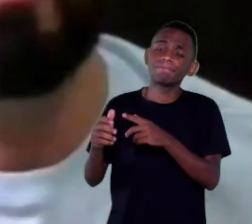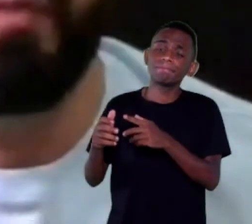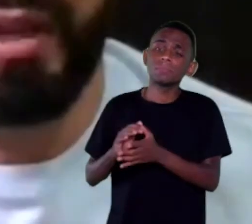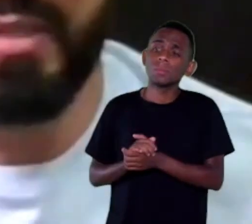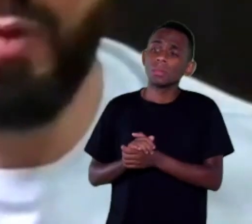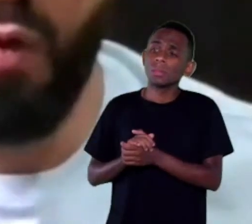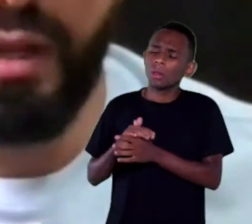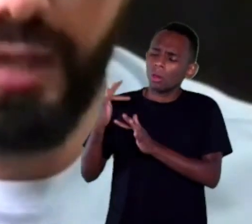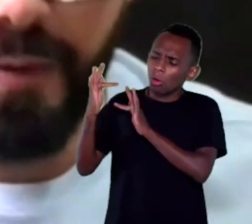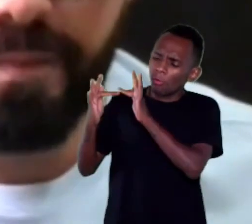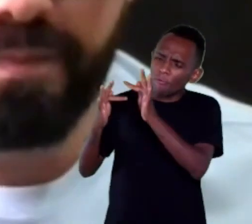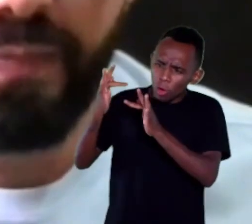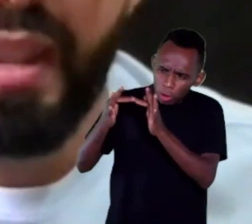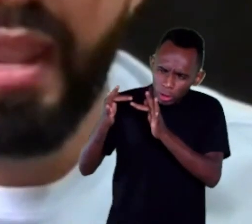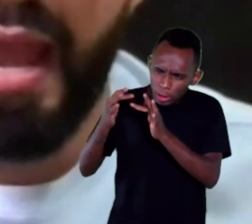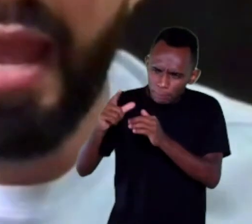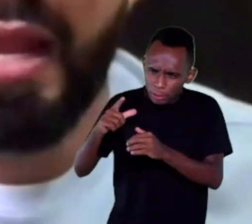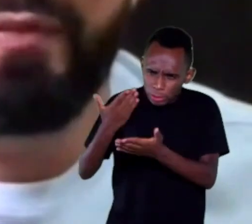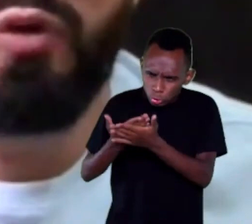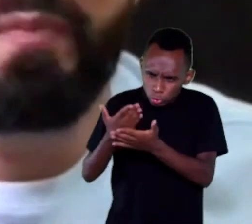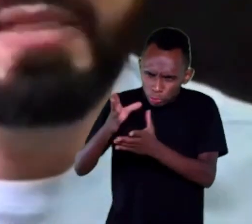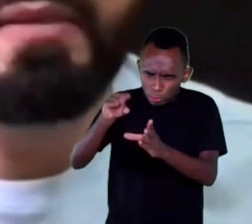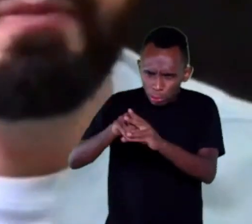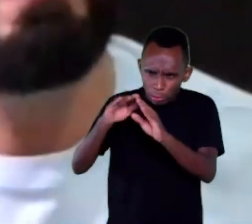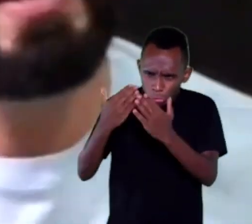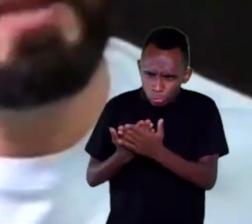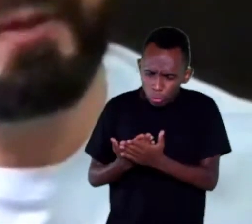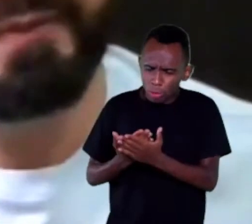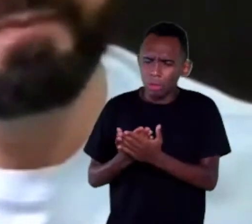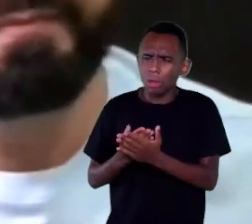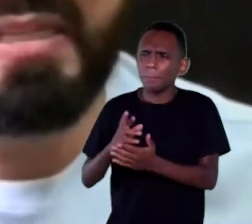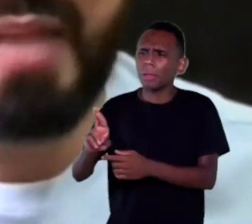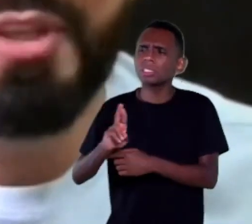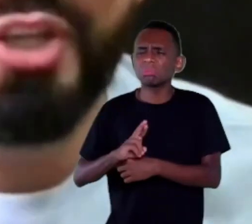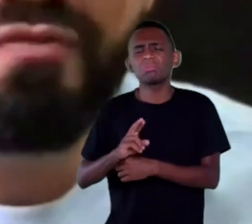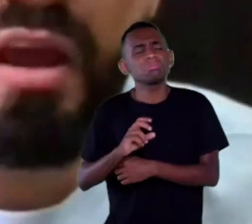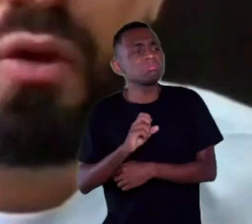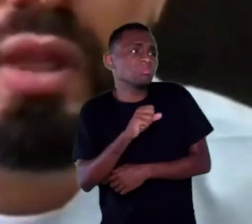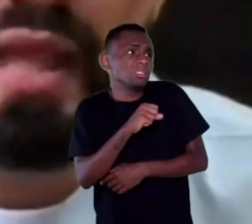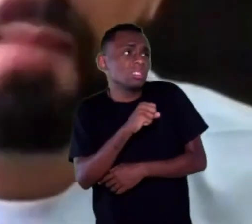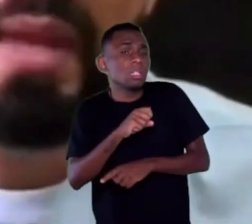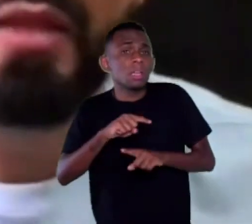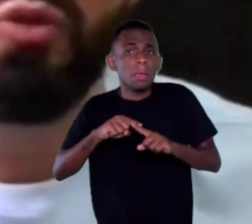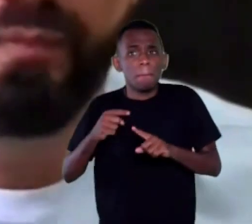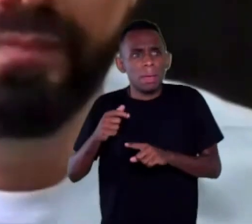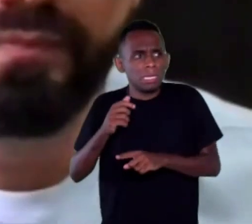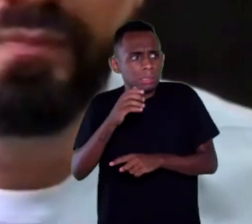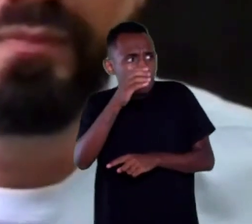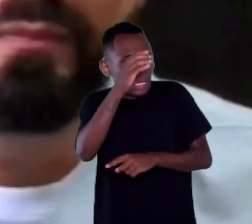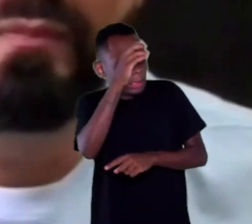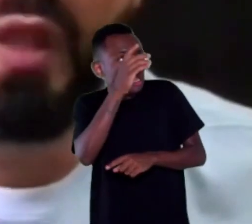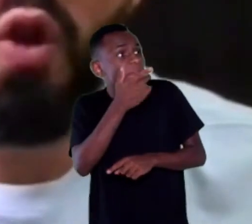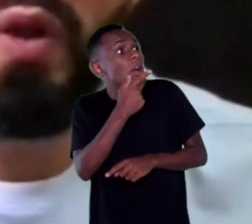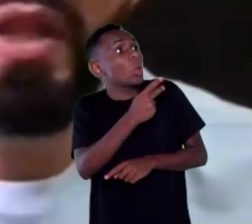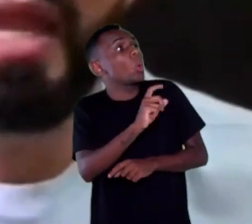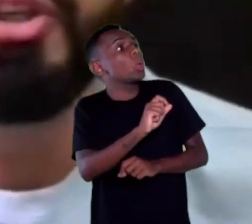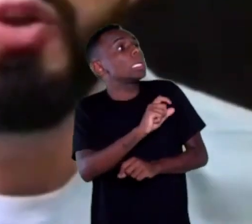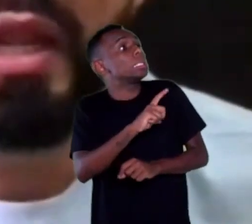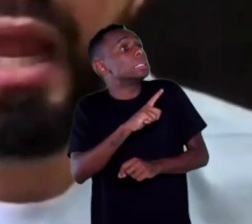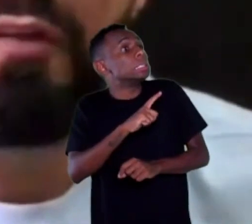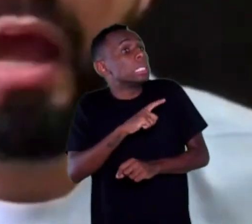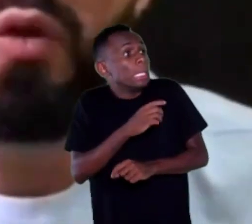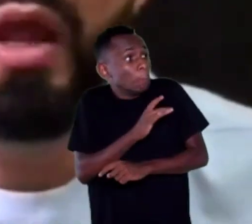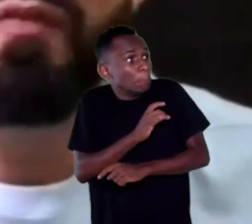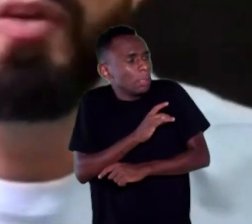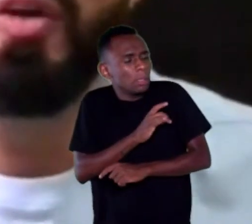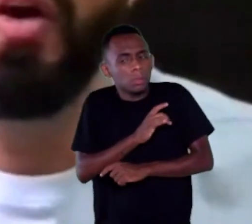folclore, vocês não veem na escola, não? Aí ela falou comigo assim, vê, mas a tia falou que dá medo. Então eu entendi